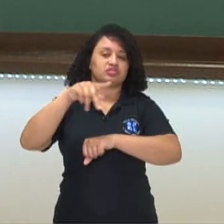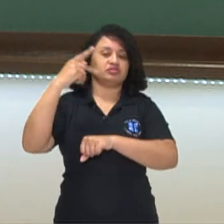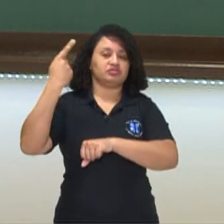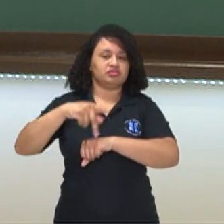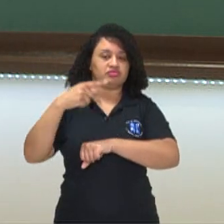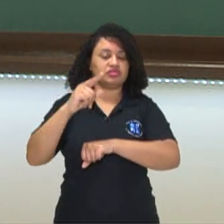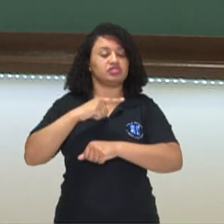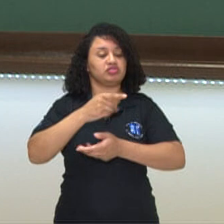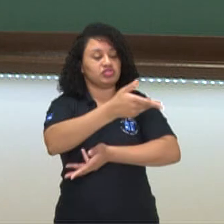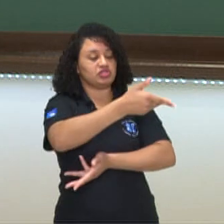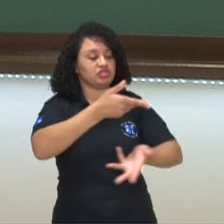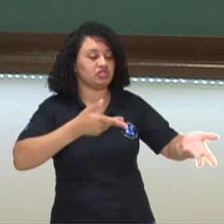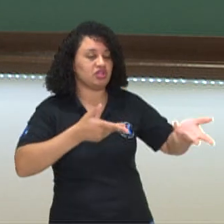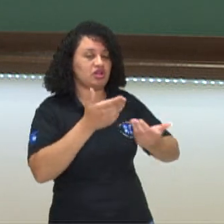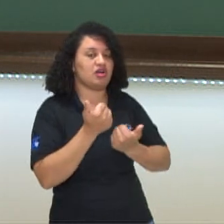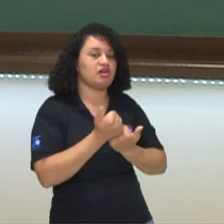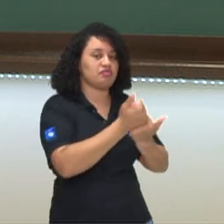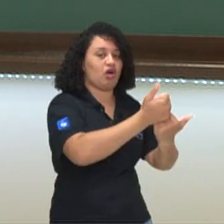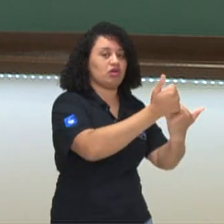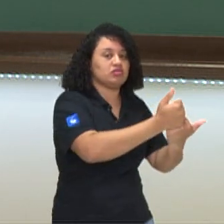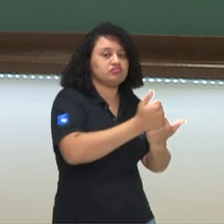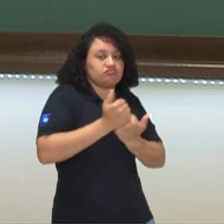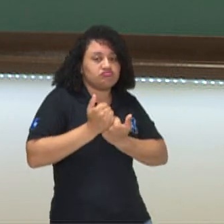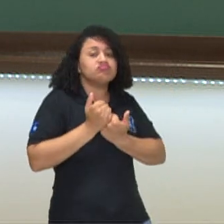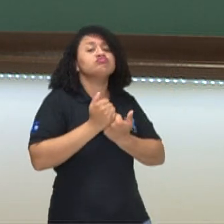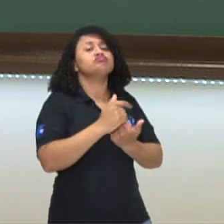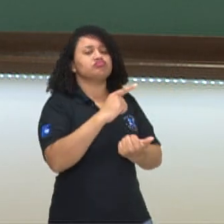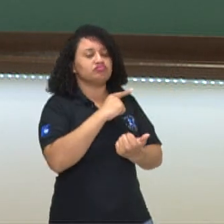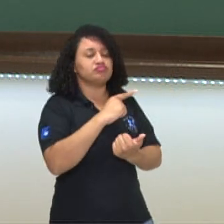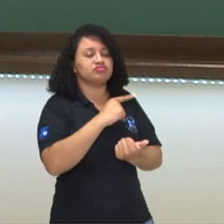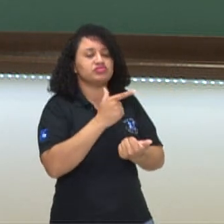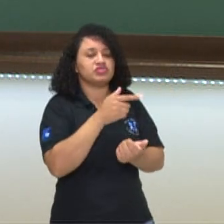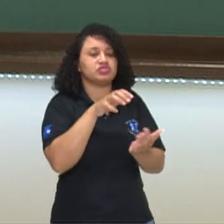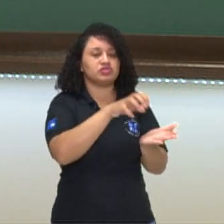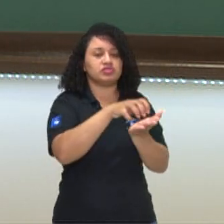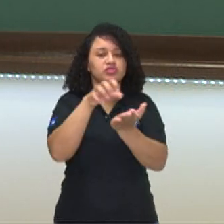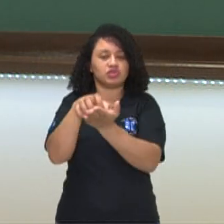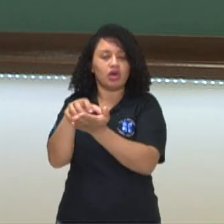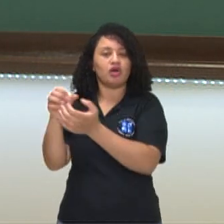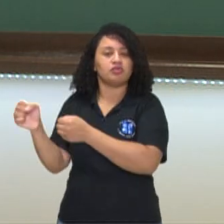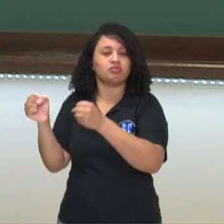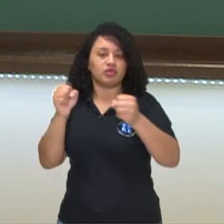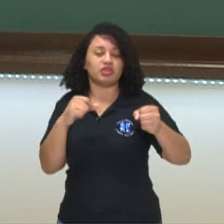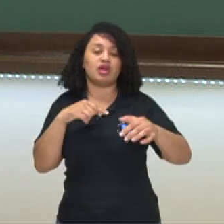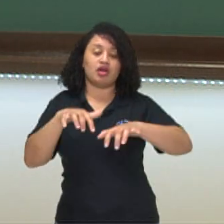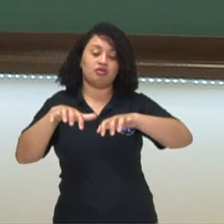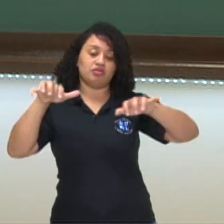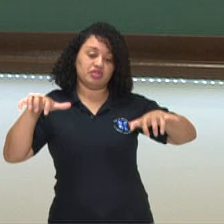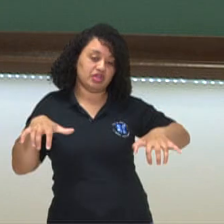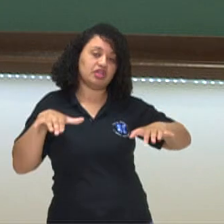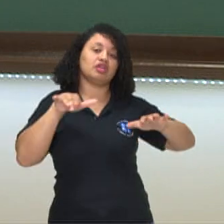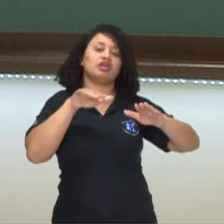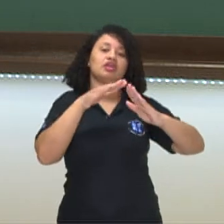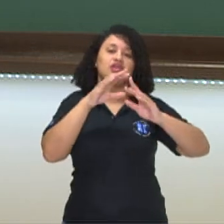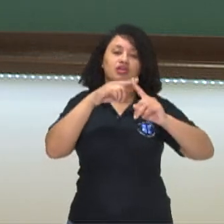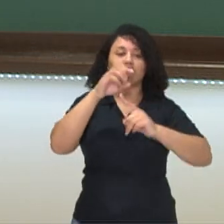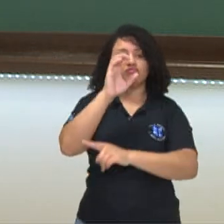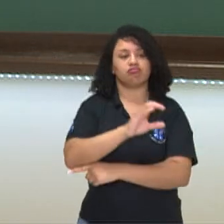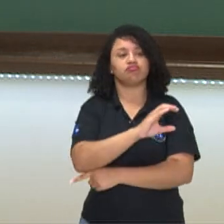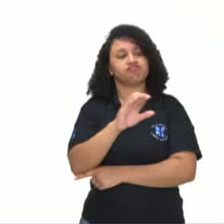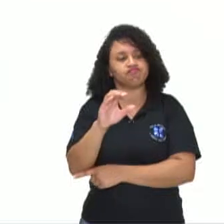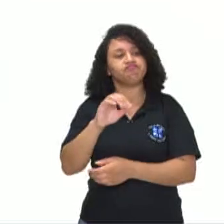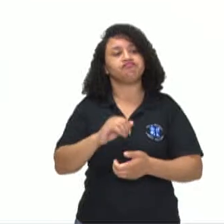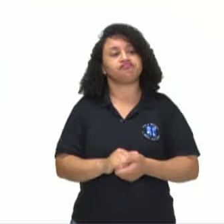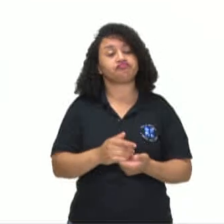essa troca de apoio entre essas duas instituições de poder, a monarquia e a Igreja Católica, né? E